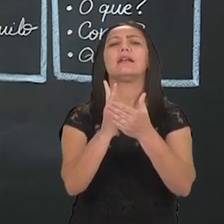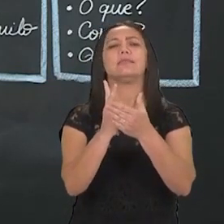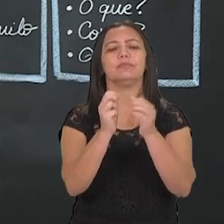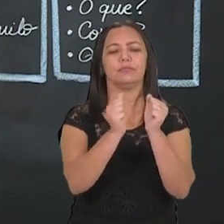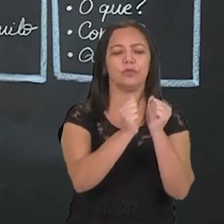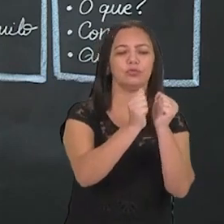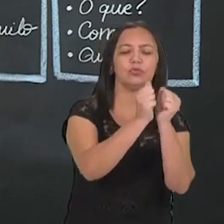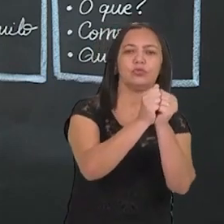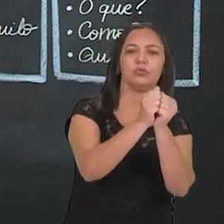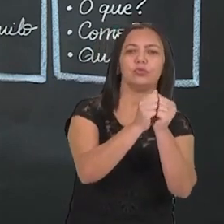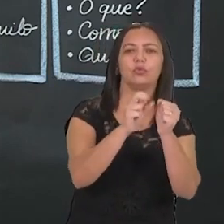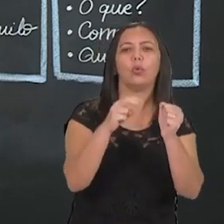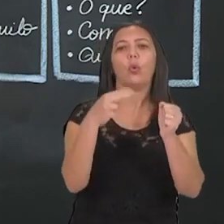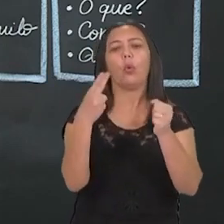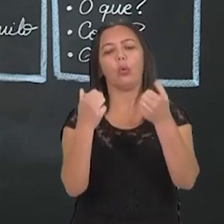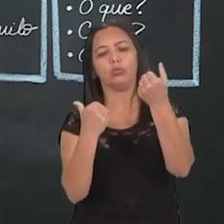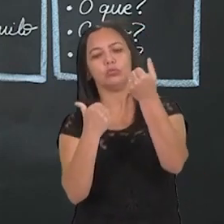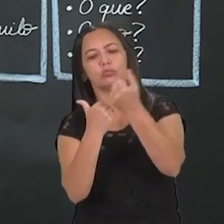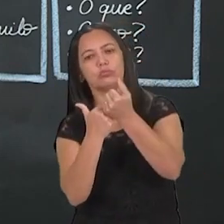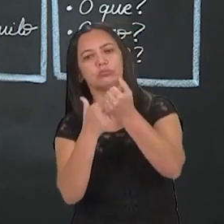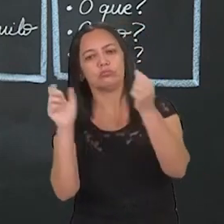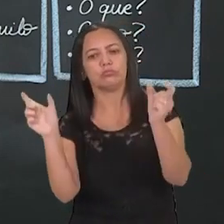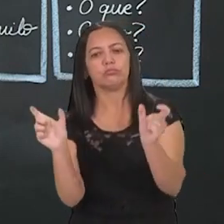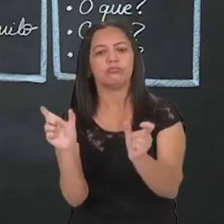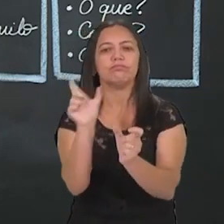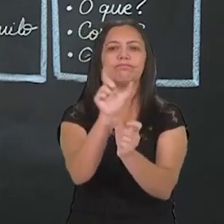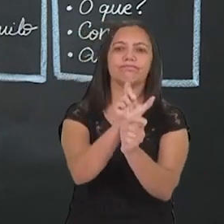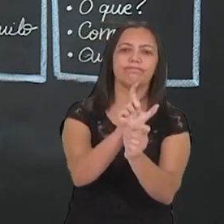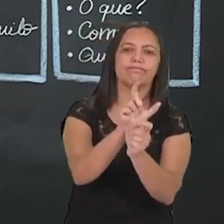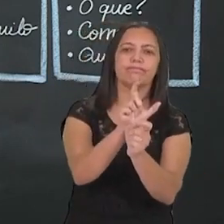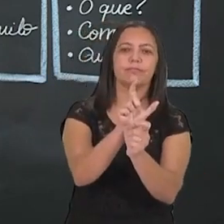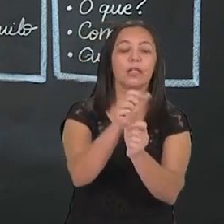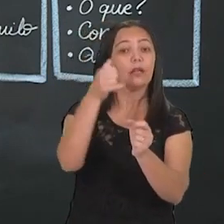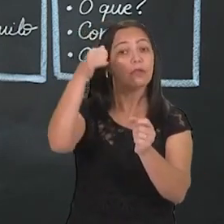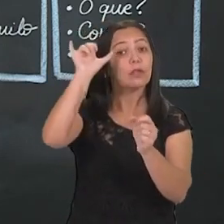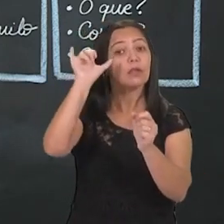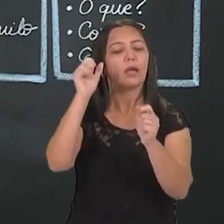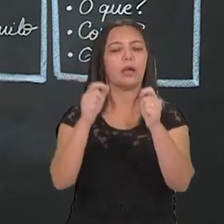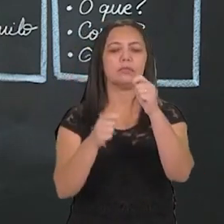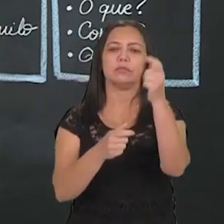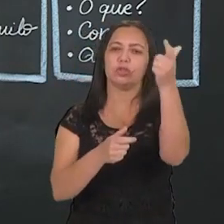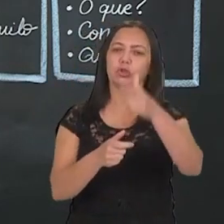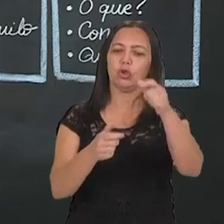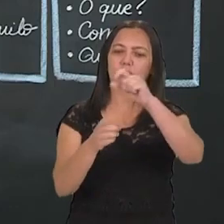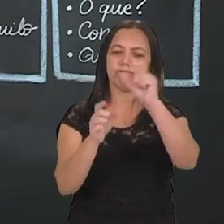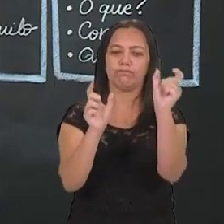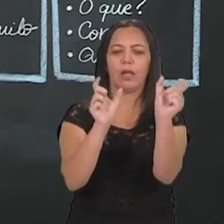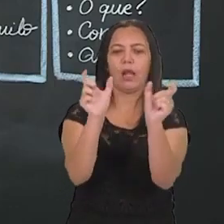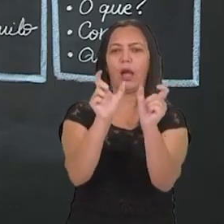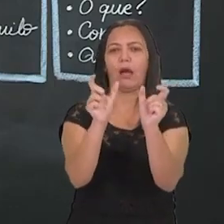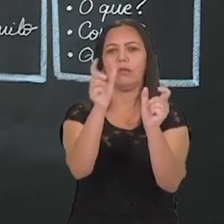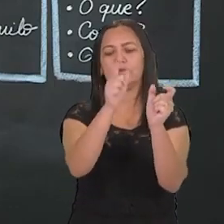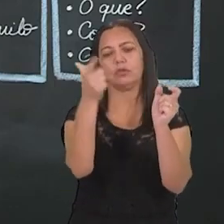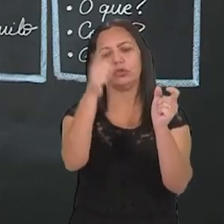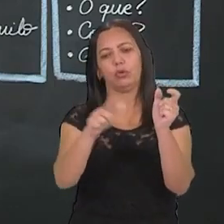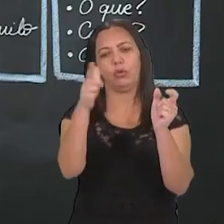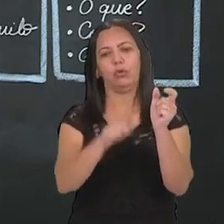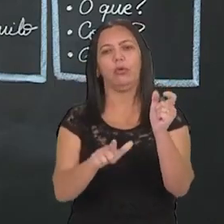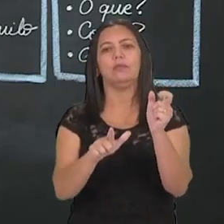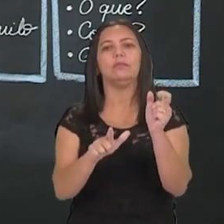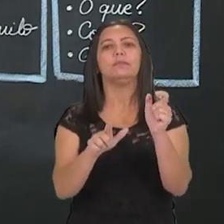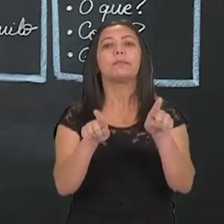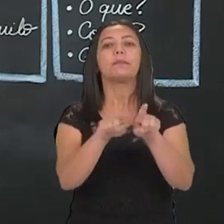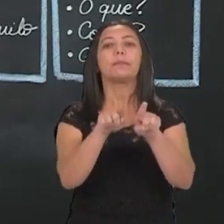função referencial, ou seja, eles não vão simplesmente acompanhar, eles vão evitar que você repita o que foi dito antes. Casos comuns desses pronomes são os